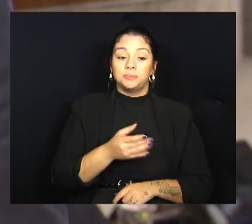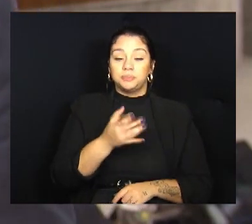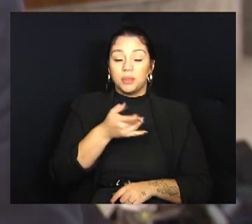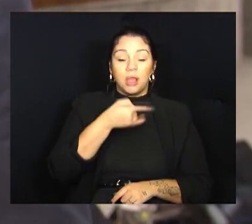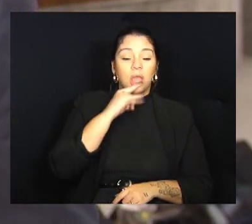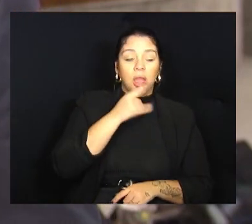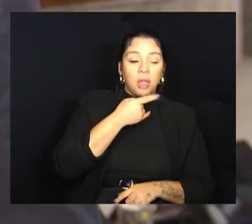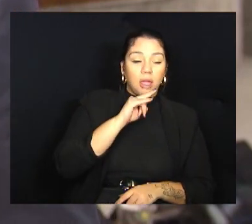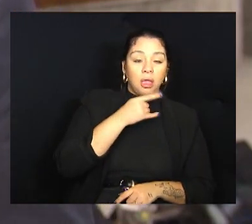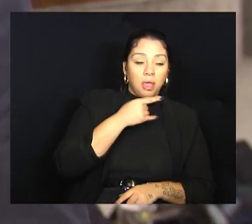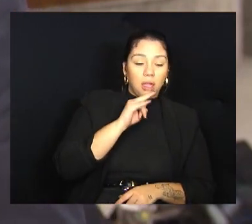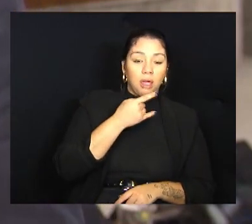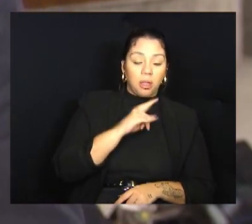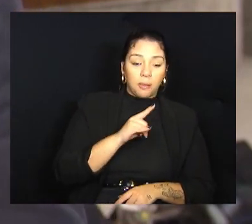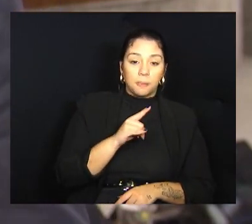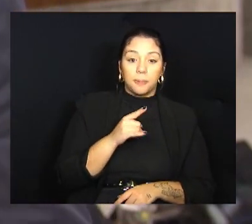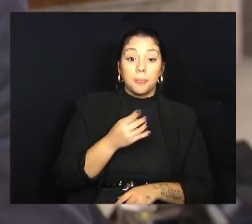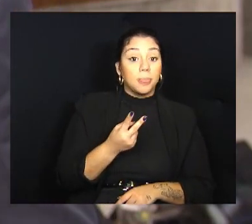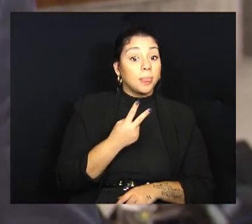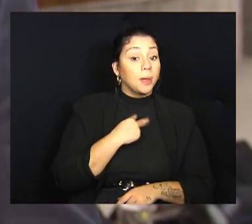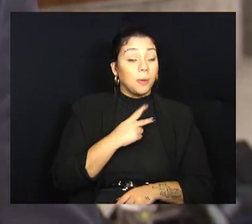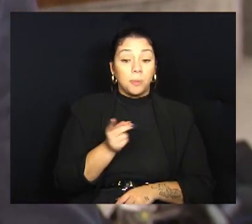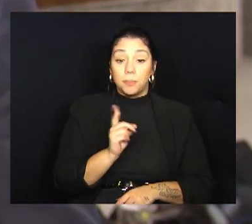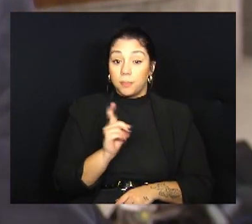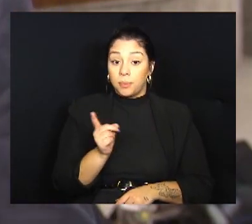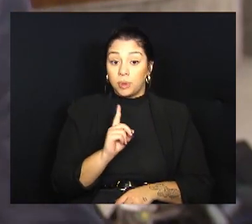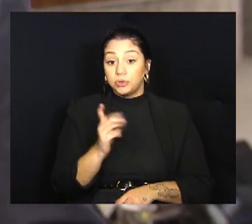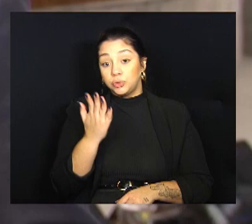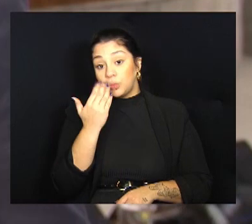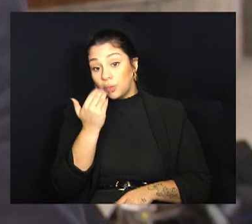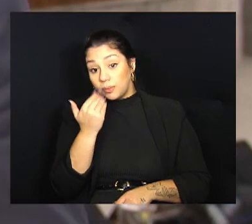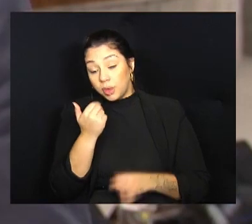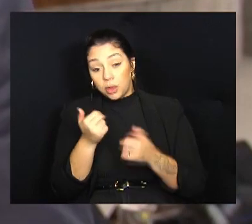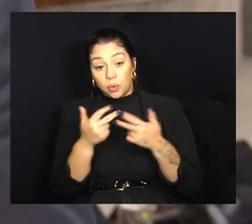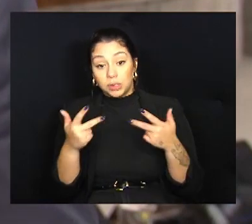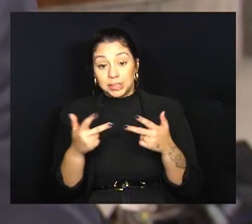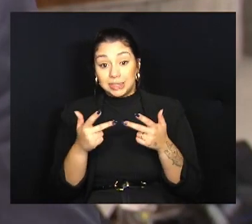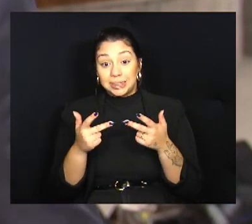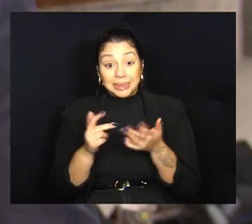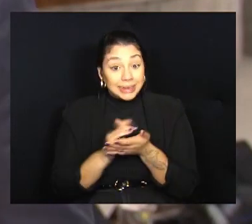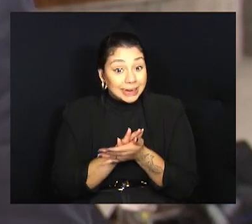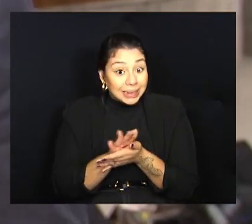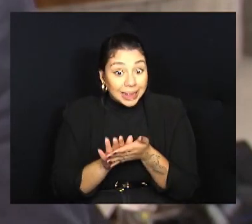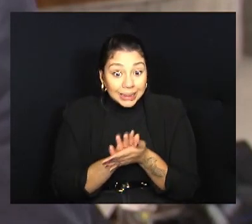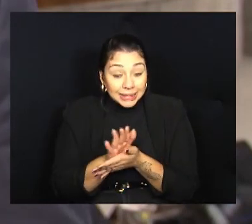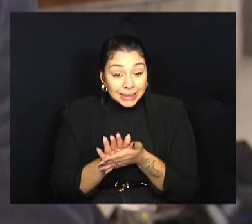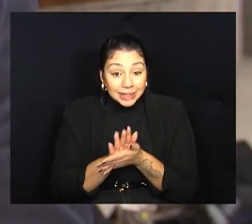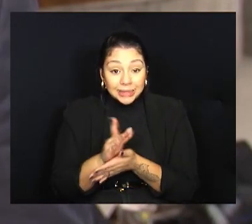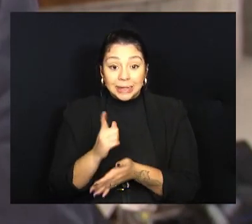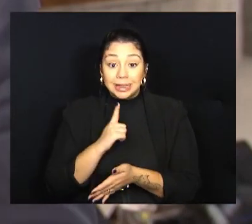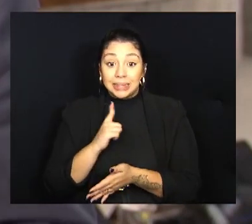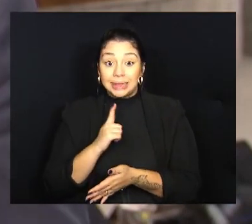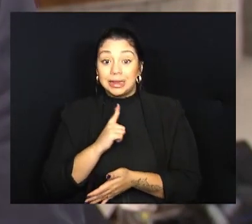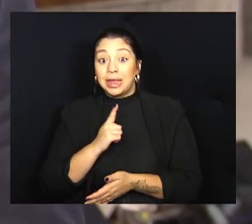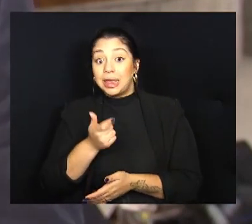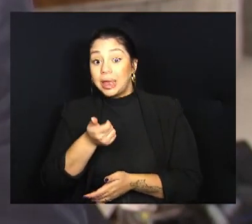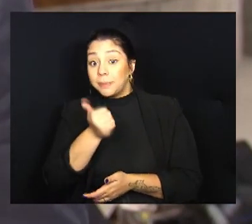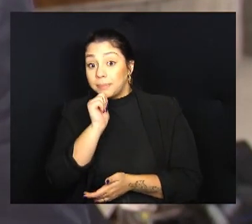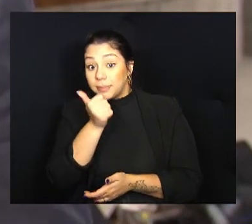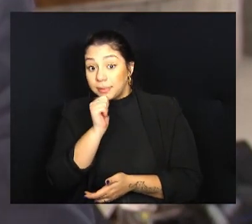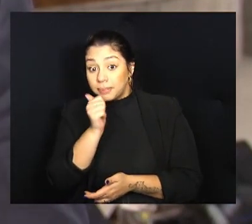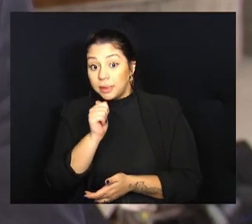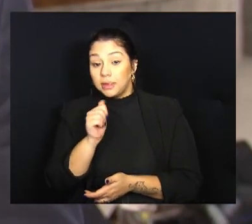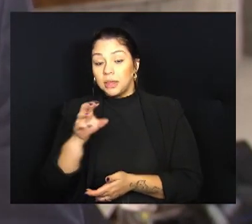do alcoolismo, ele não pode se alimentar com nada que tenha qualquer tipo de bebida alcoólica no